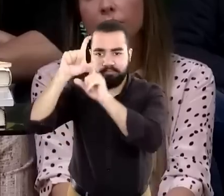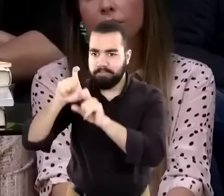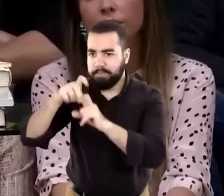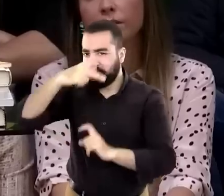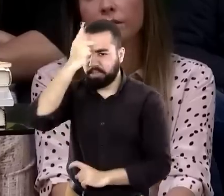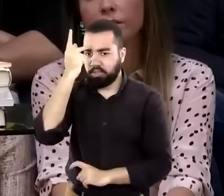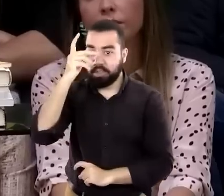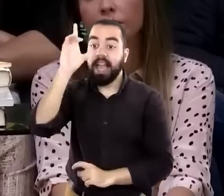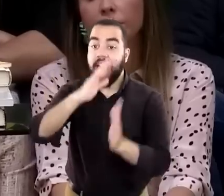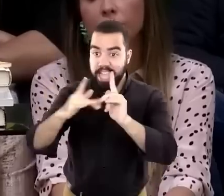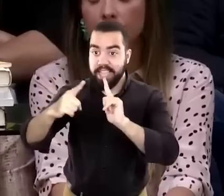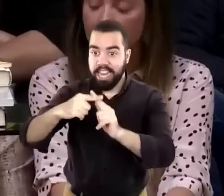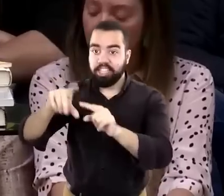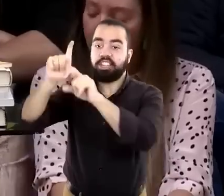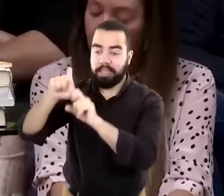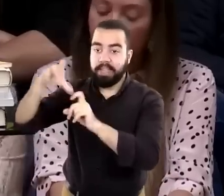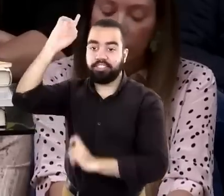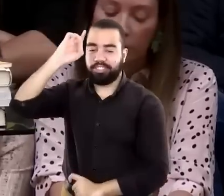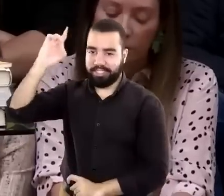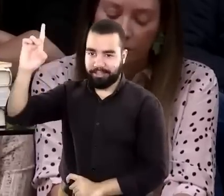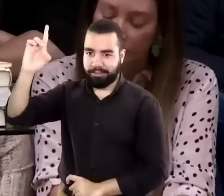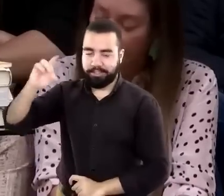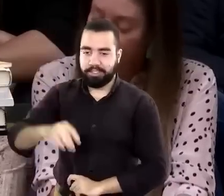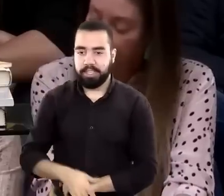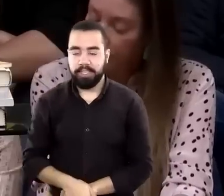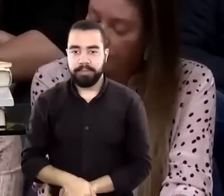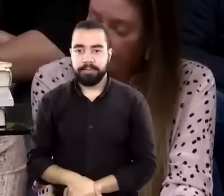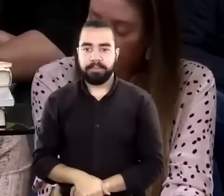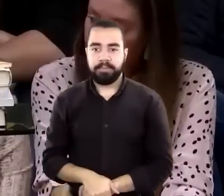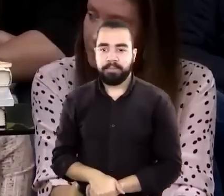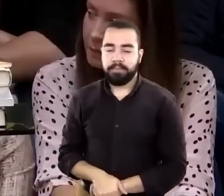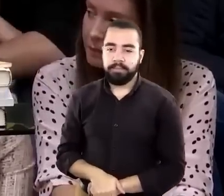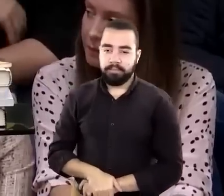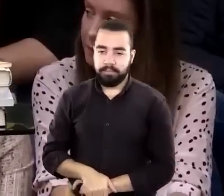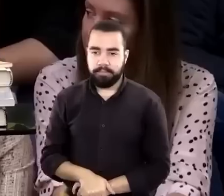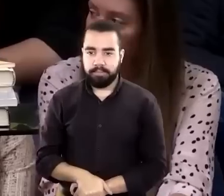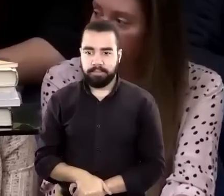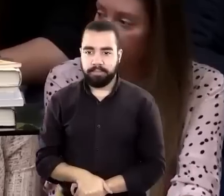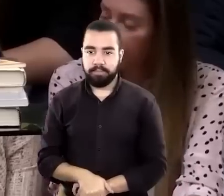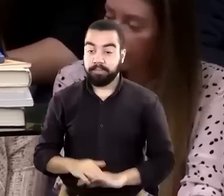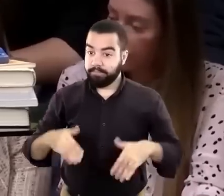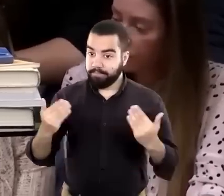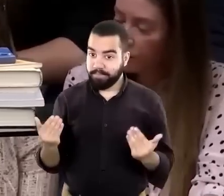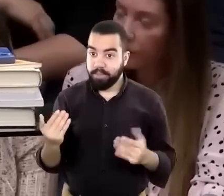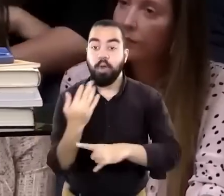agora vamos entender uma lição para nós aqui, meus irmãos. Vamos pegar o candelabro